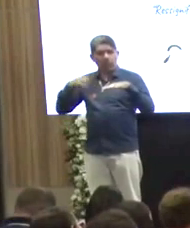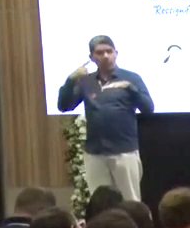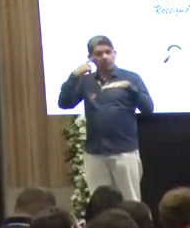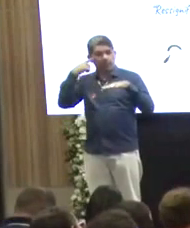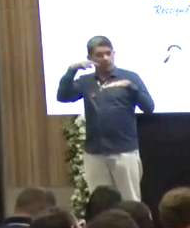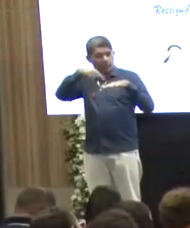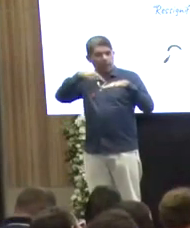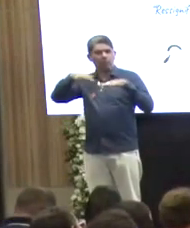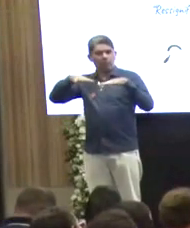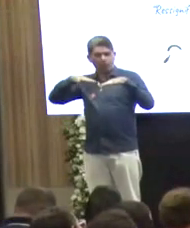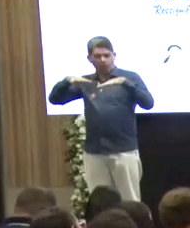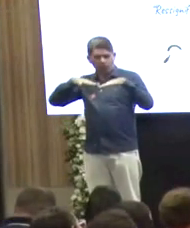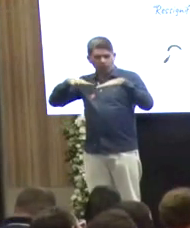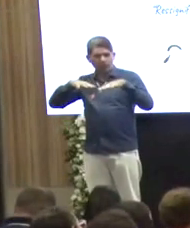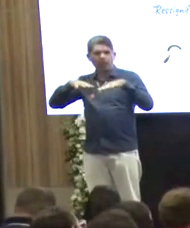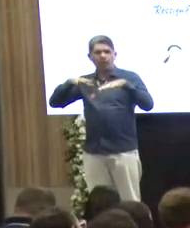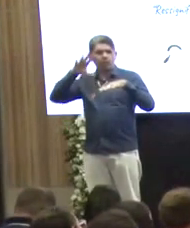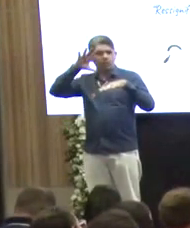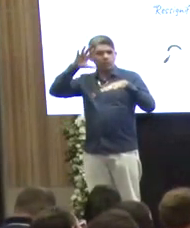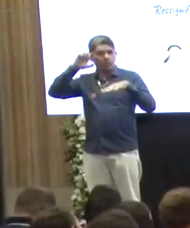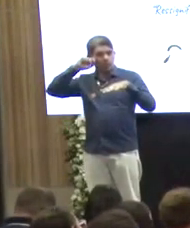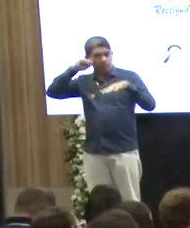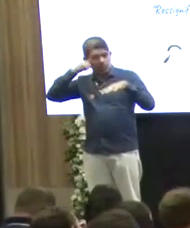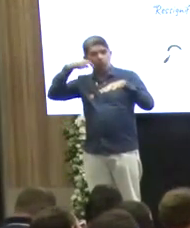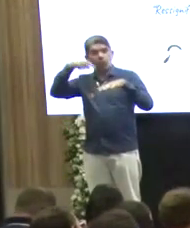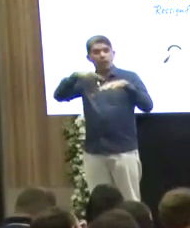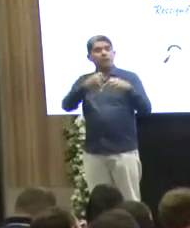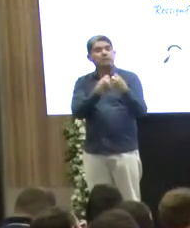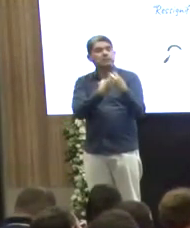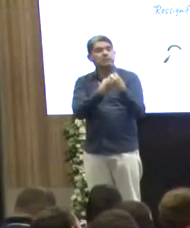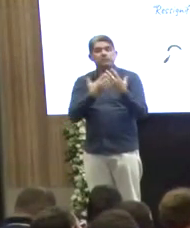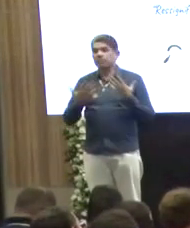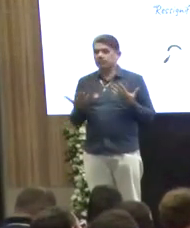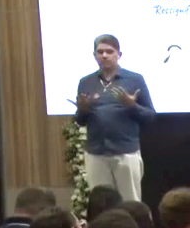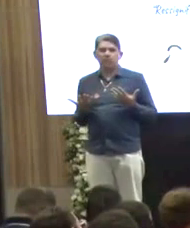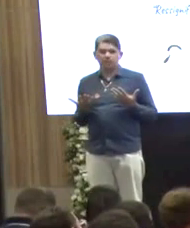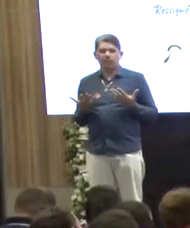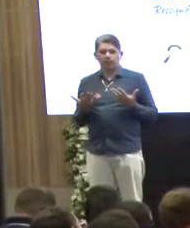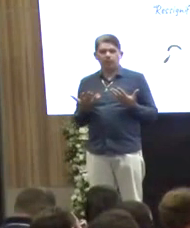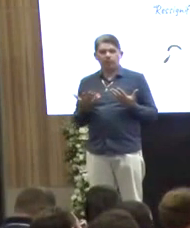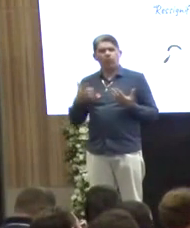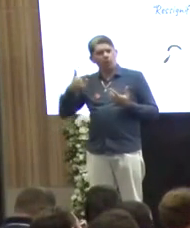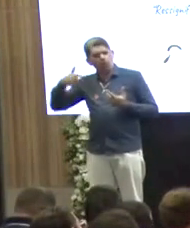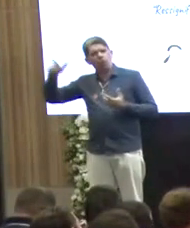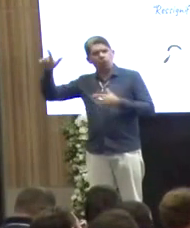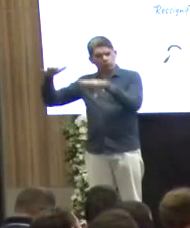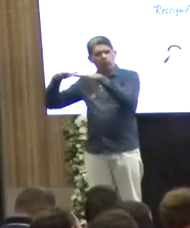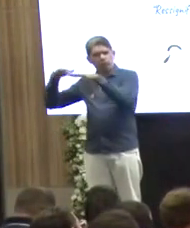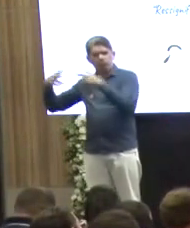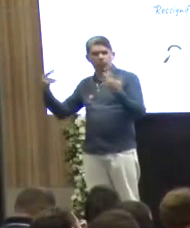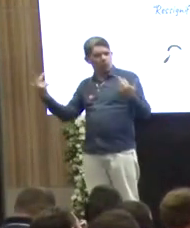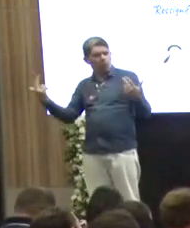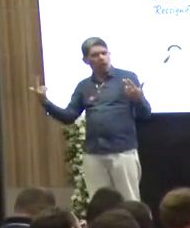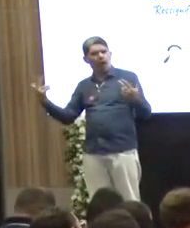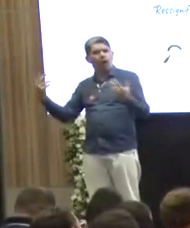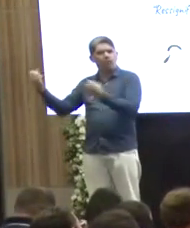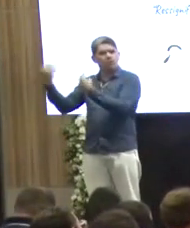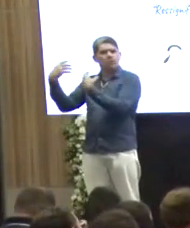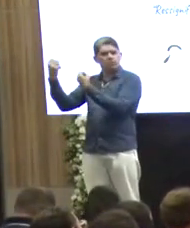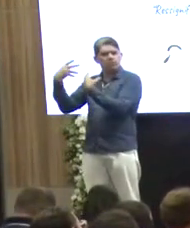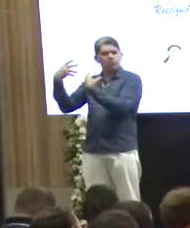que meu cabelo era bombril, né? Então, o movimento, ele me ensina muito. E acho que talvez por isso